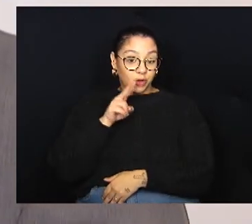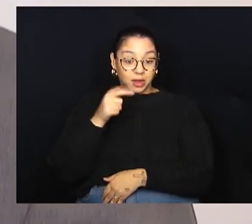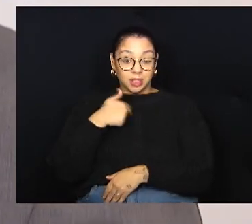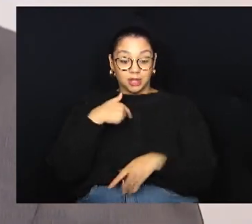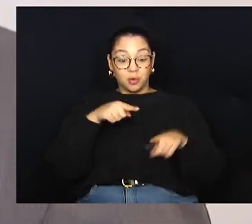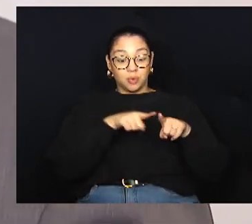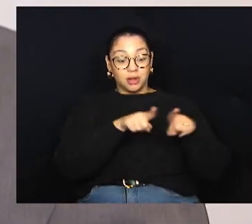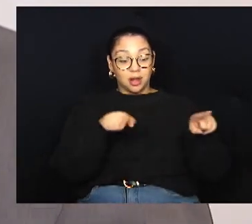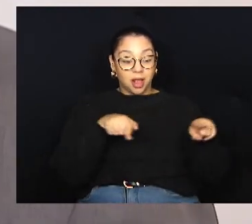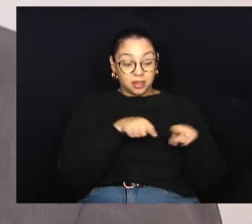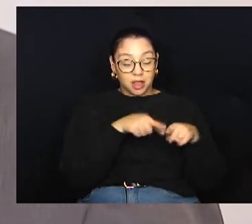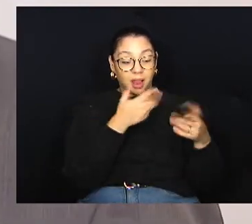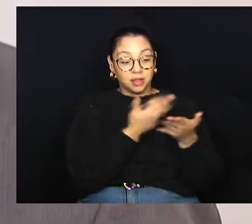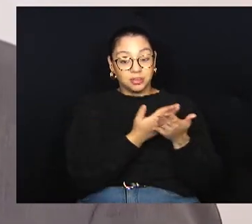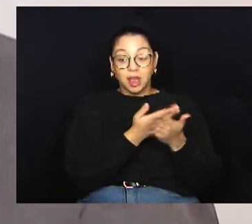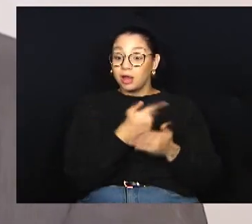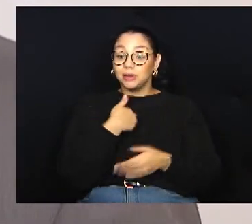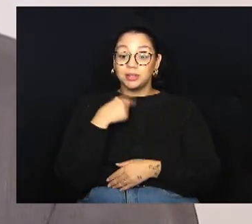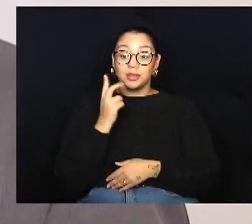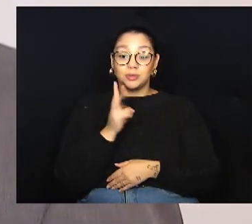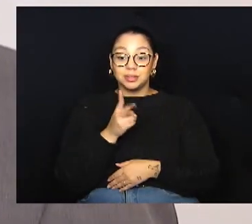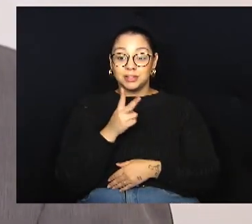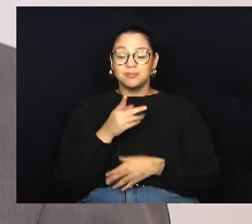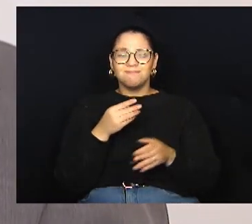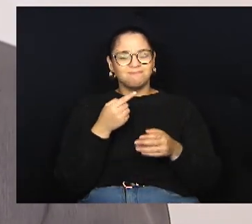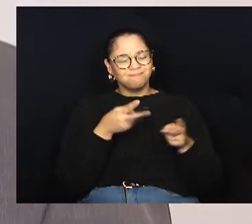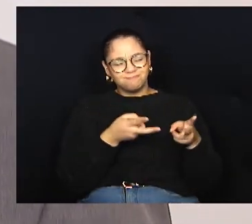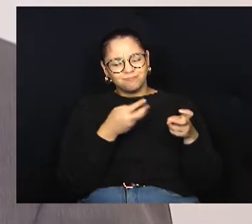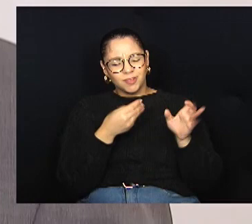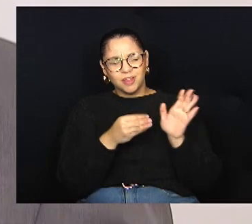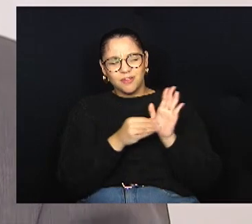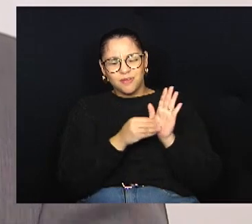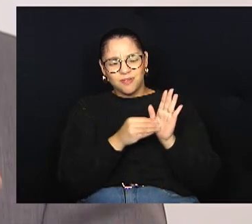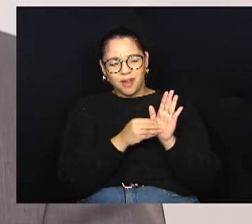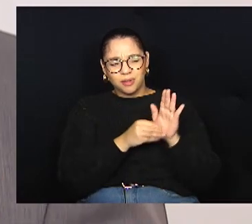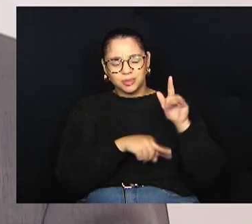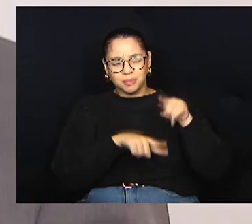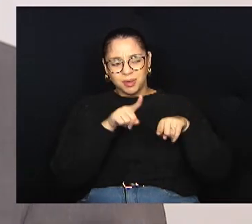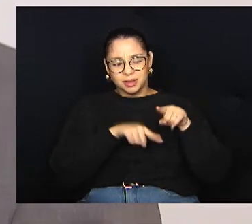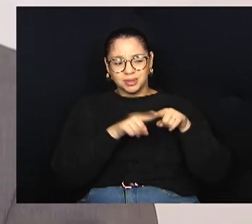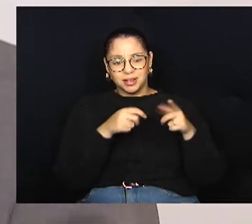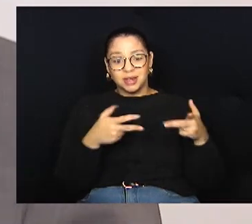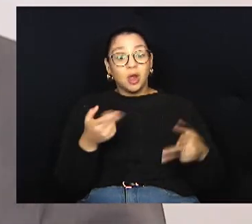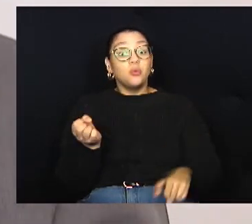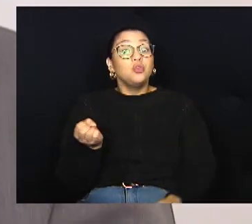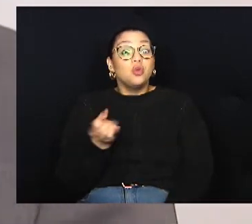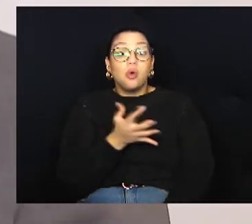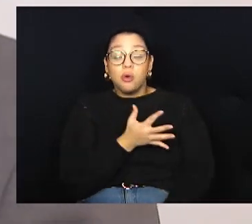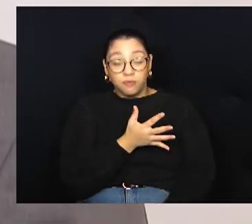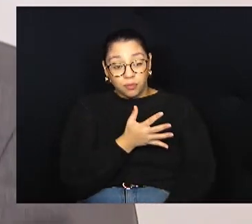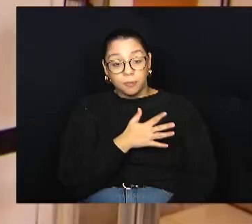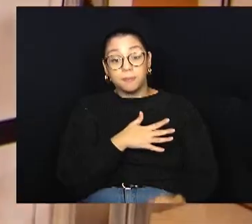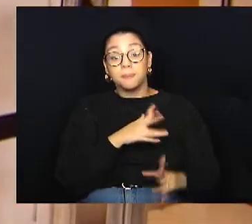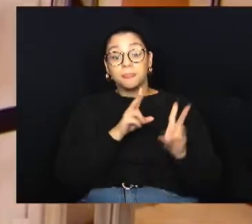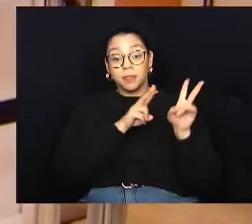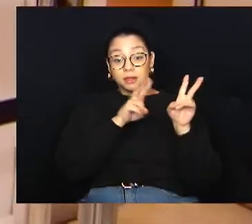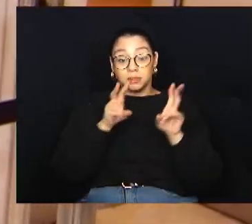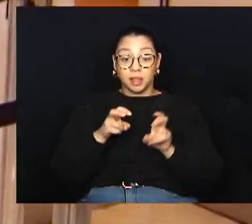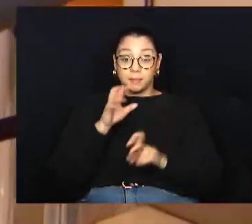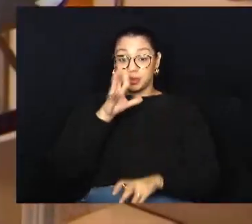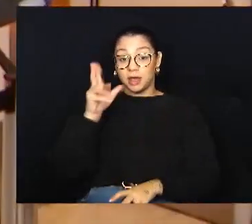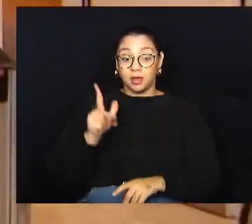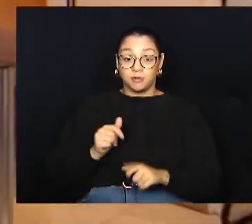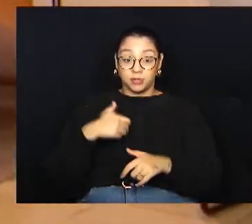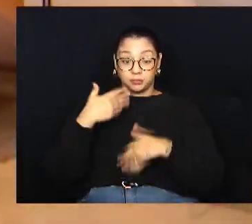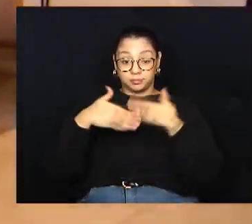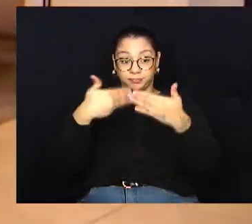de aula, sempre tivemos uma carência de material novo para desenvolver a temática sobre a África. O presidente